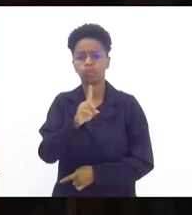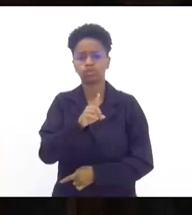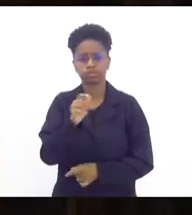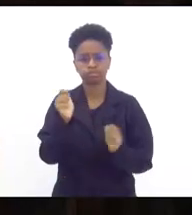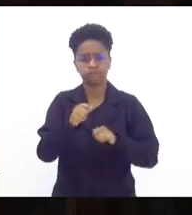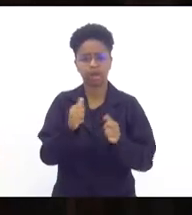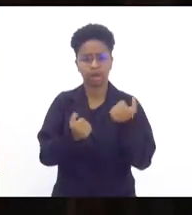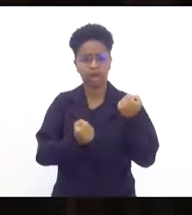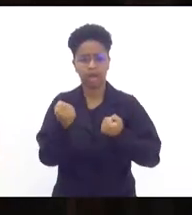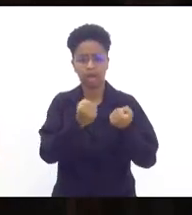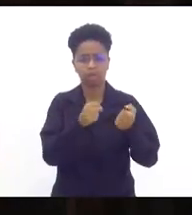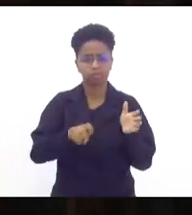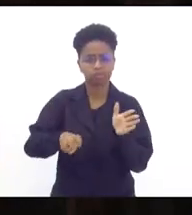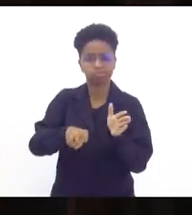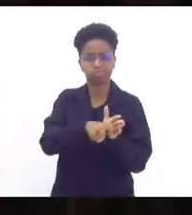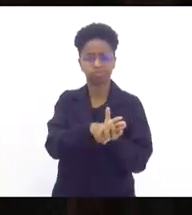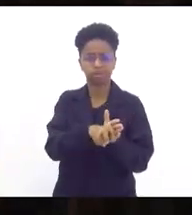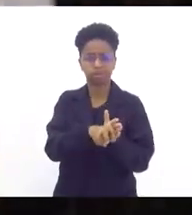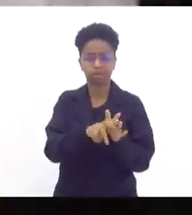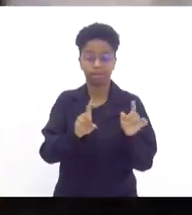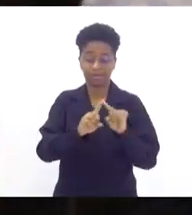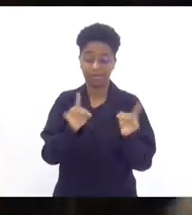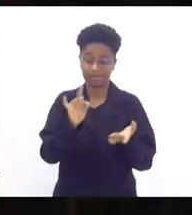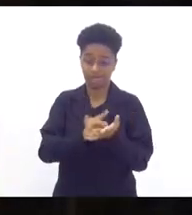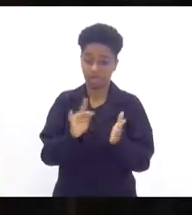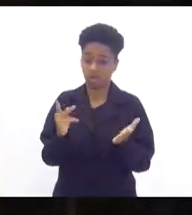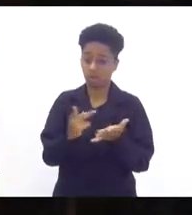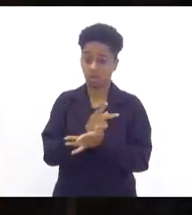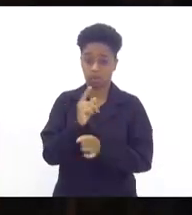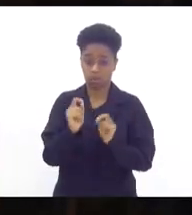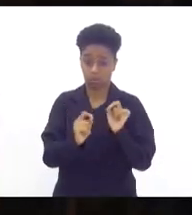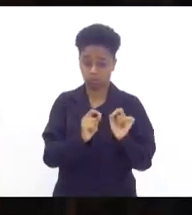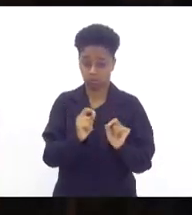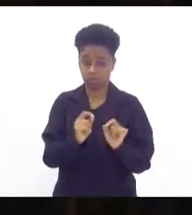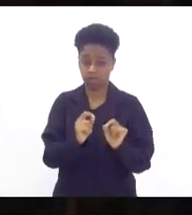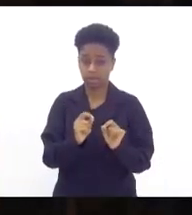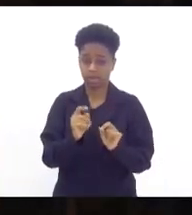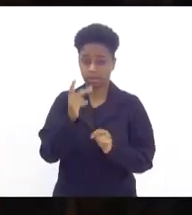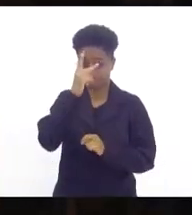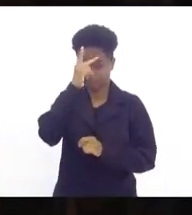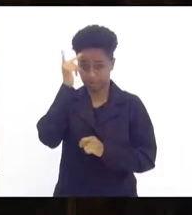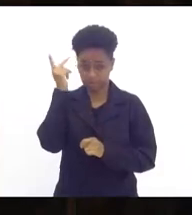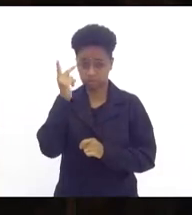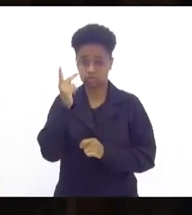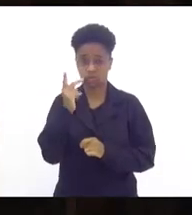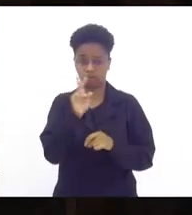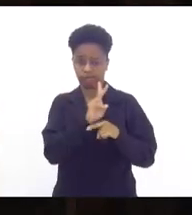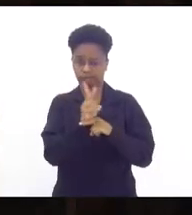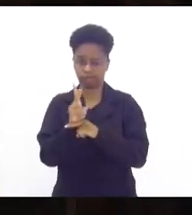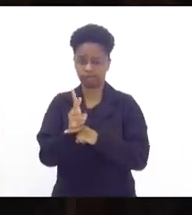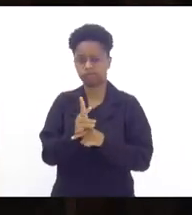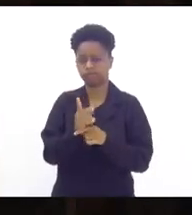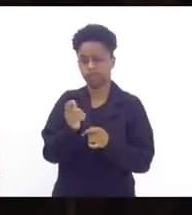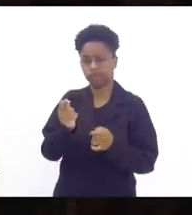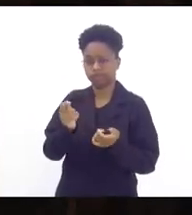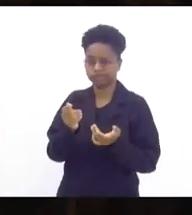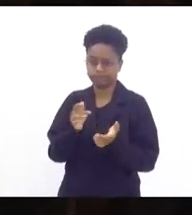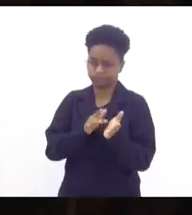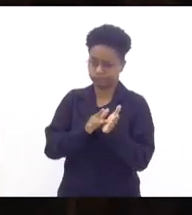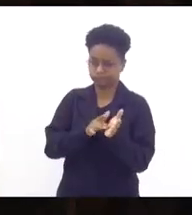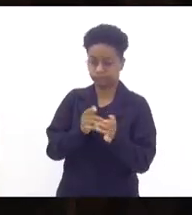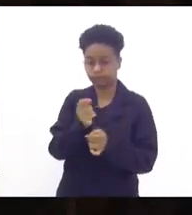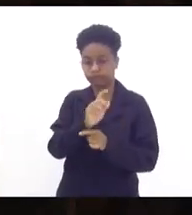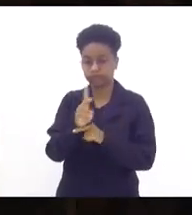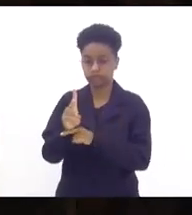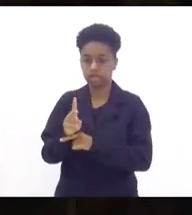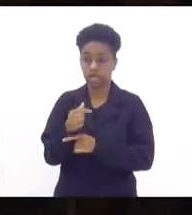carros o que acontece é os flanelinhas eles antes